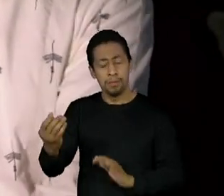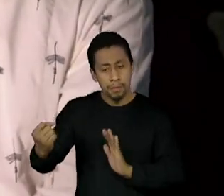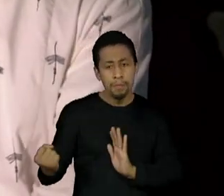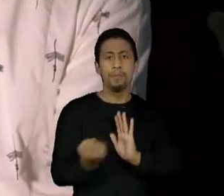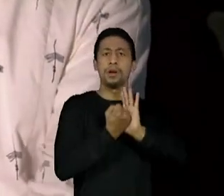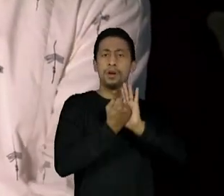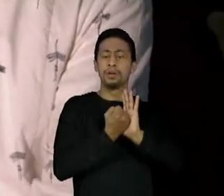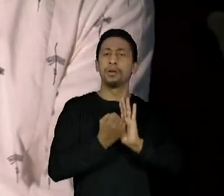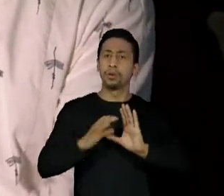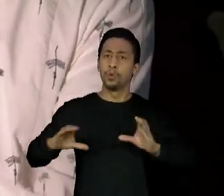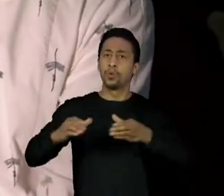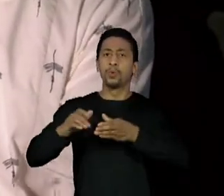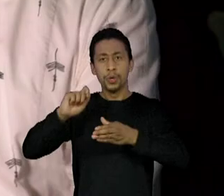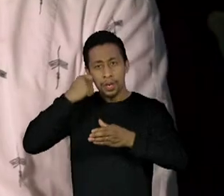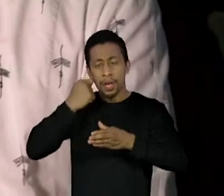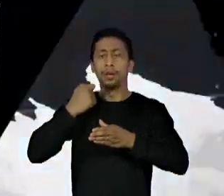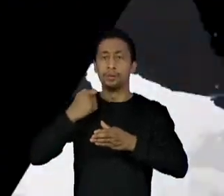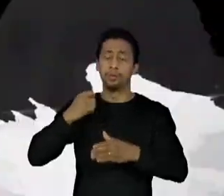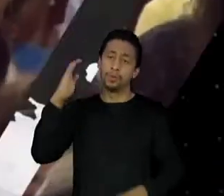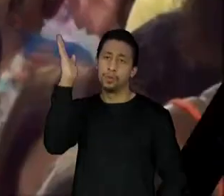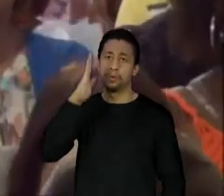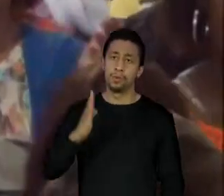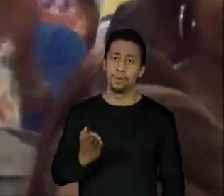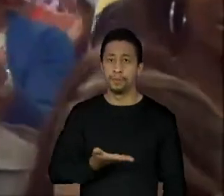da presença negra nas cidades brasileiras.